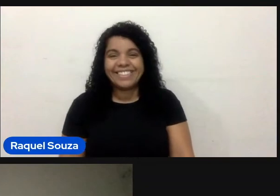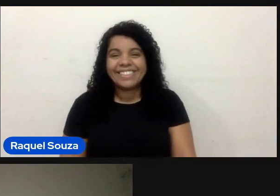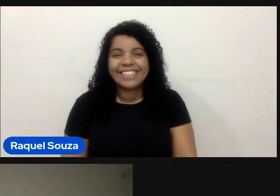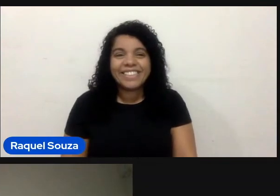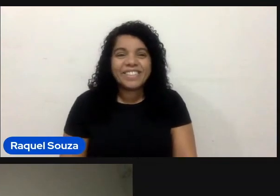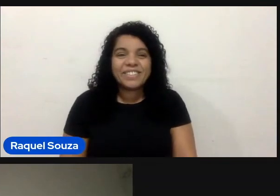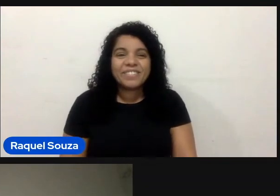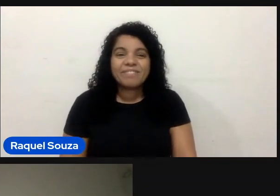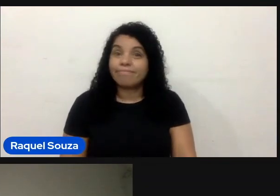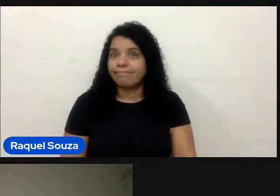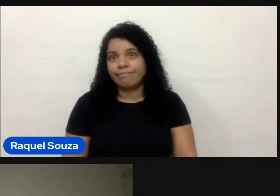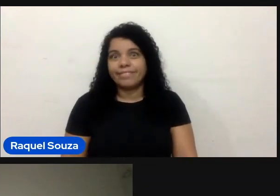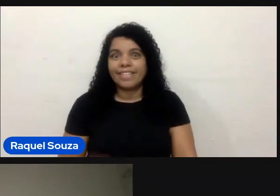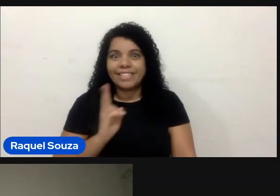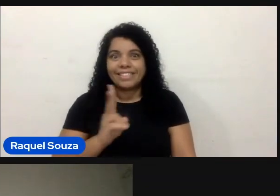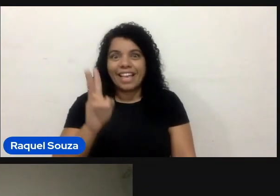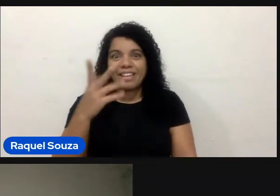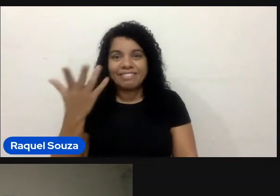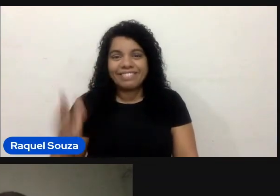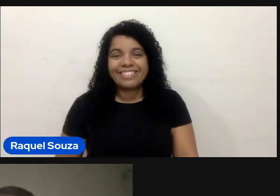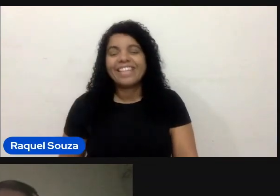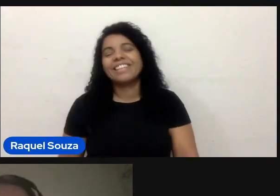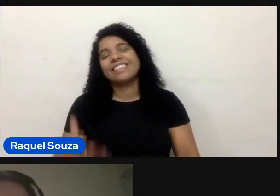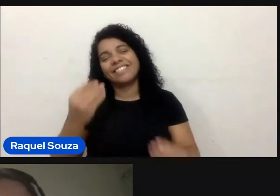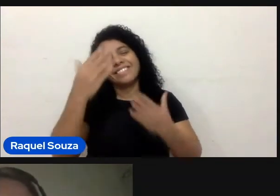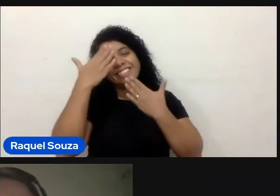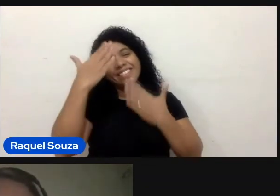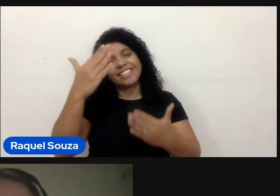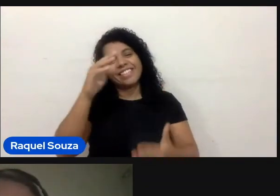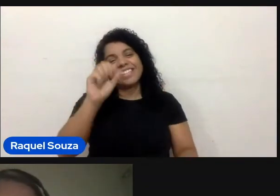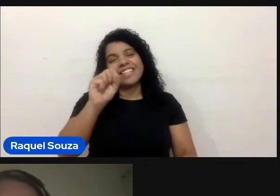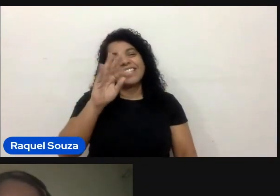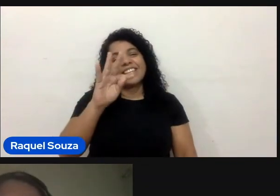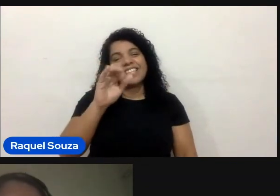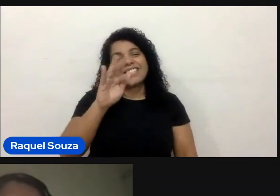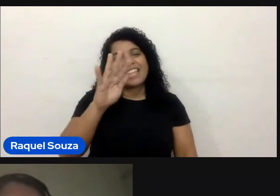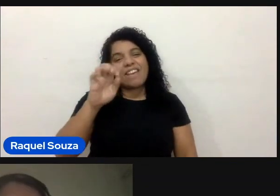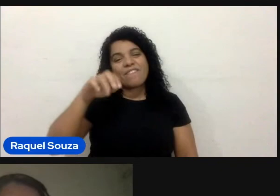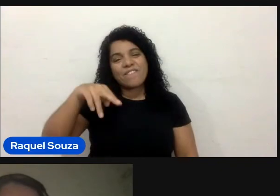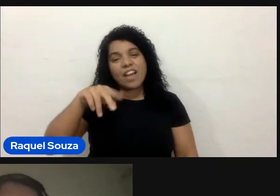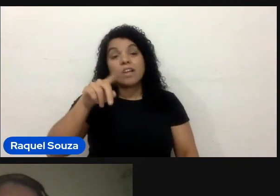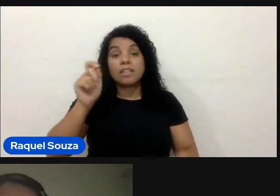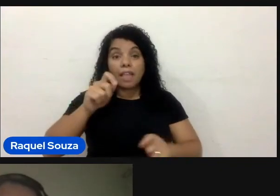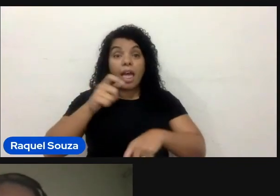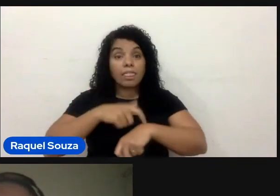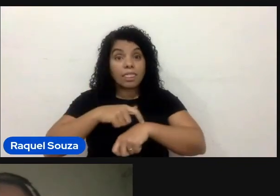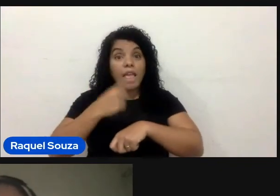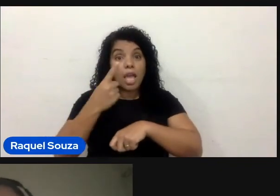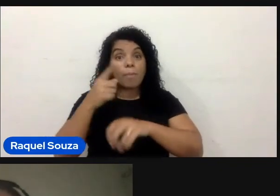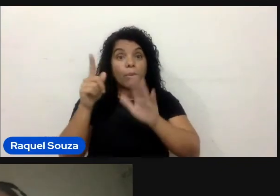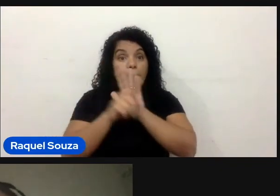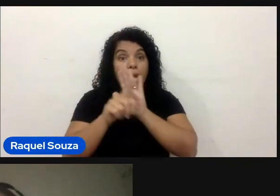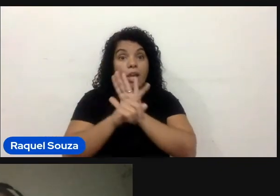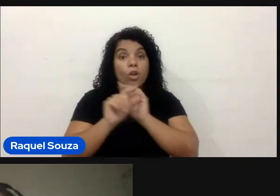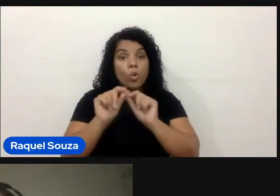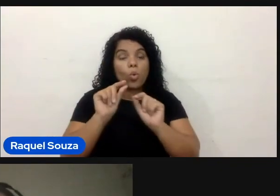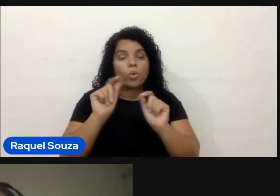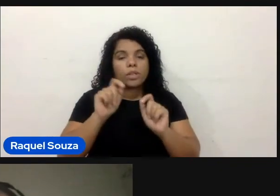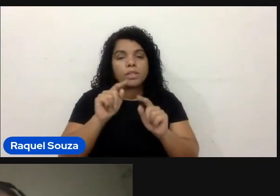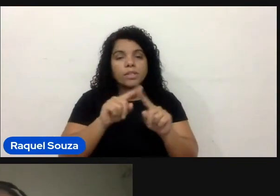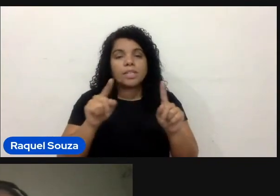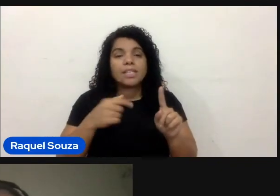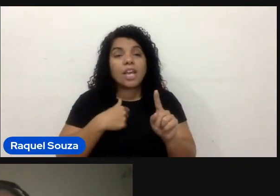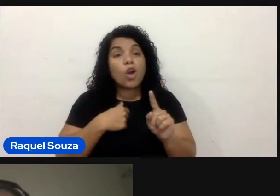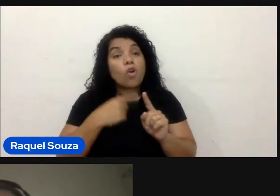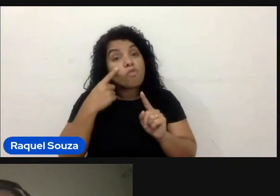Para variar, né? Muito obrigada, Stefan. Dá tempo, sim, da gente fazer algumas perguntinhas. Vou ver se a gente